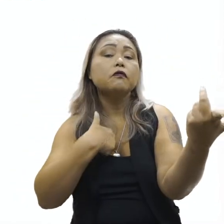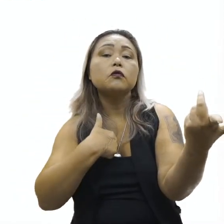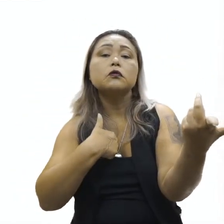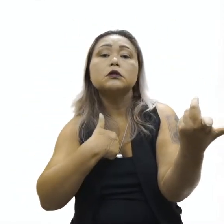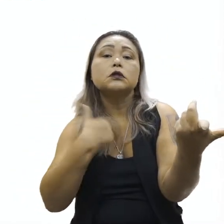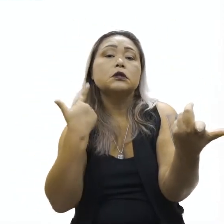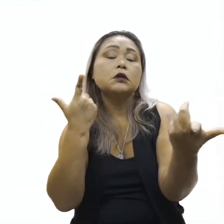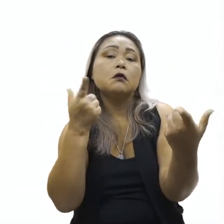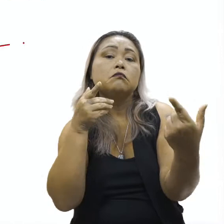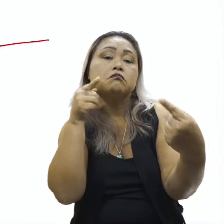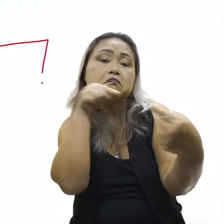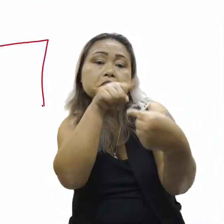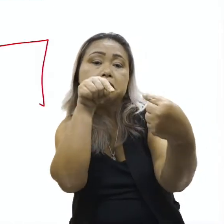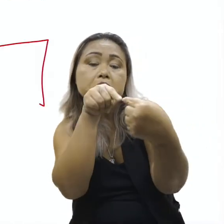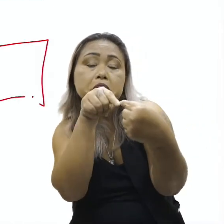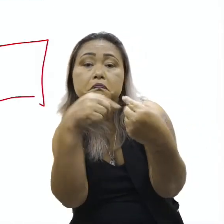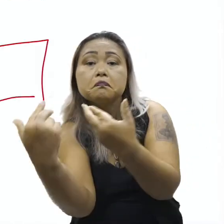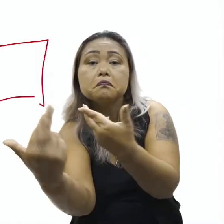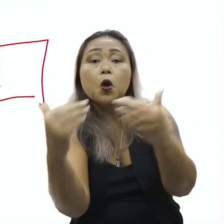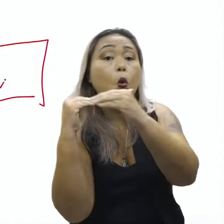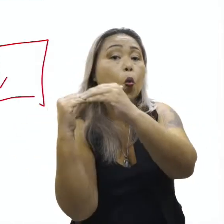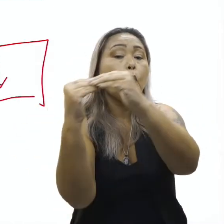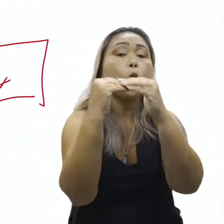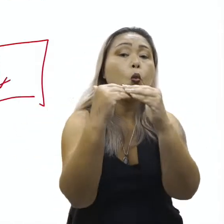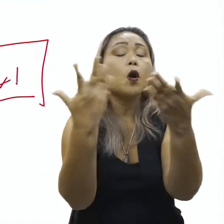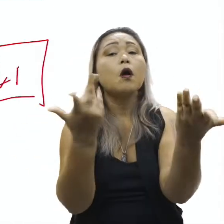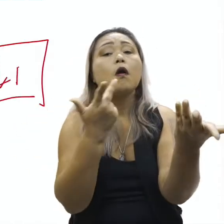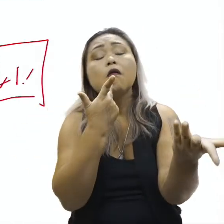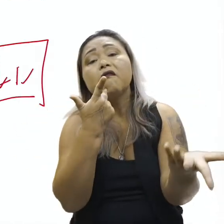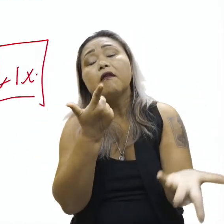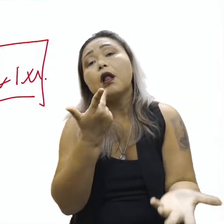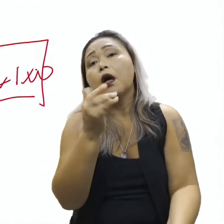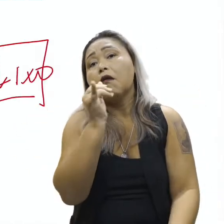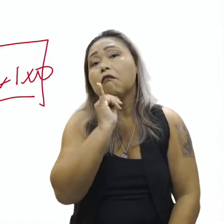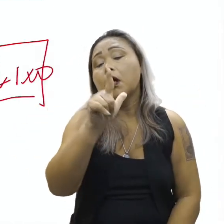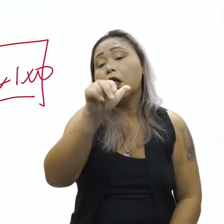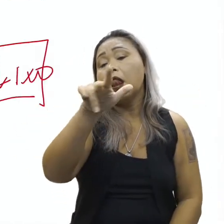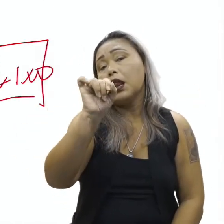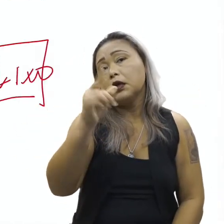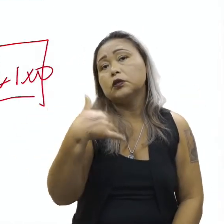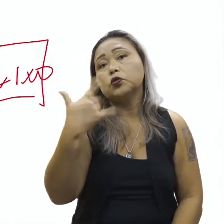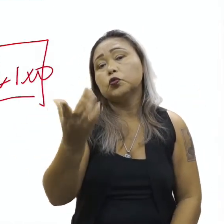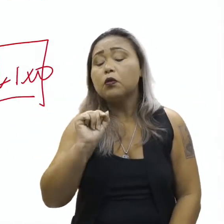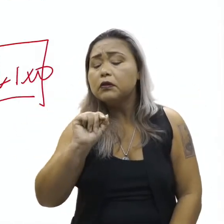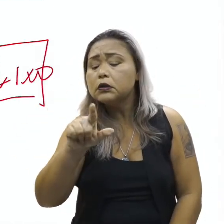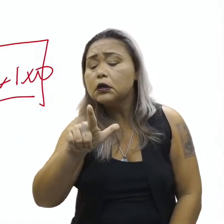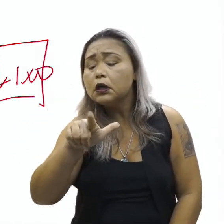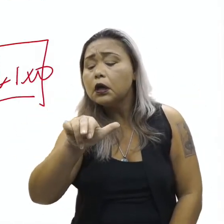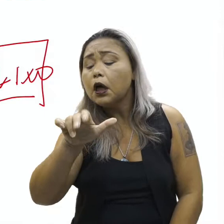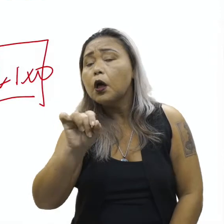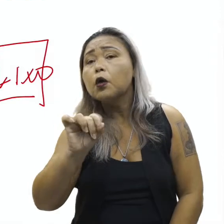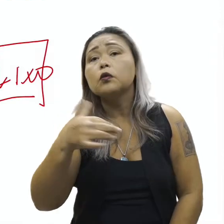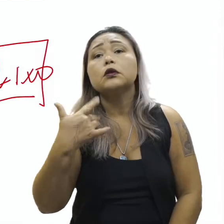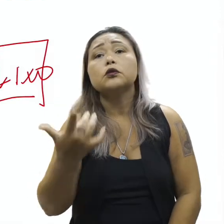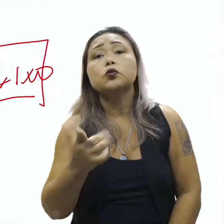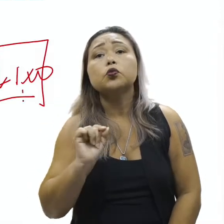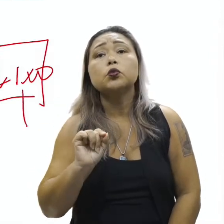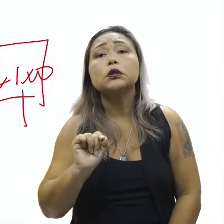exemplo, o que nós vamos fazer com o lixo? Está falando aqui de uma maneira bem geral, tá